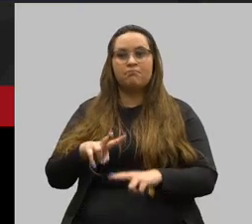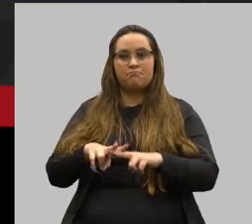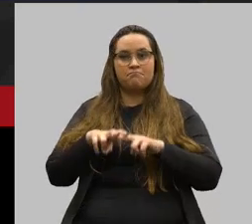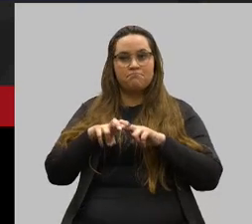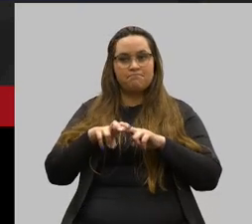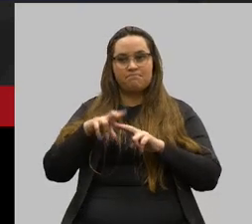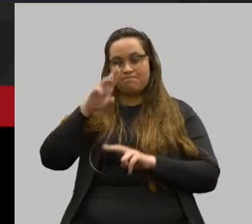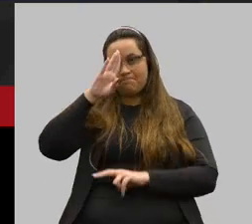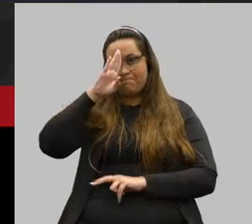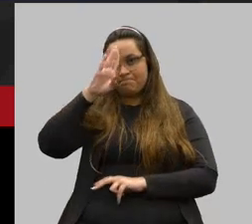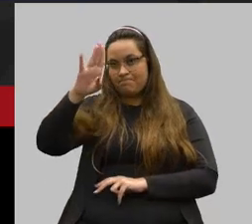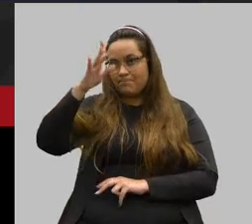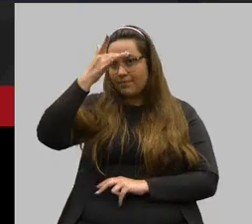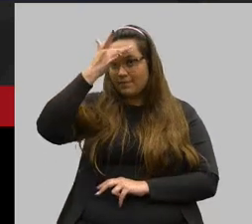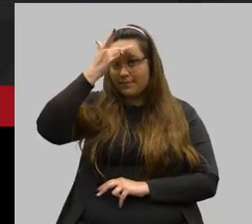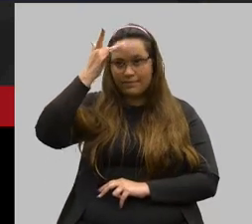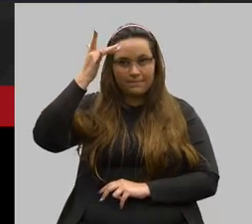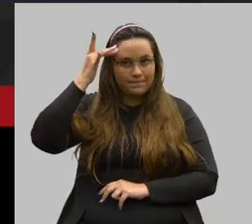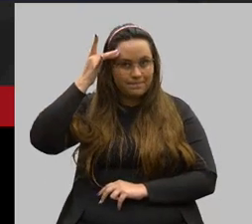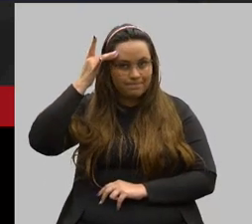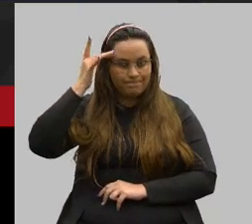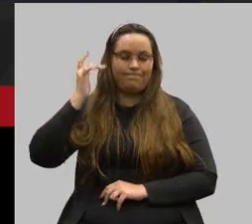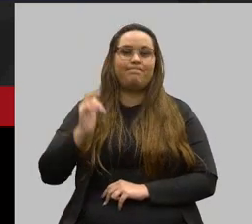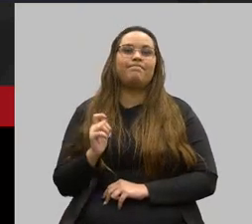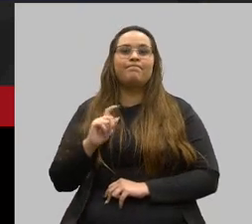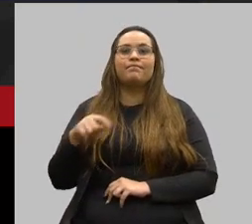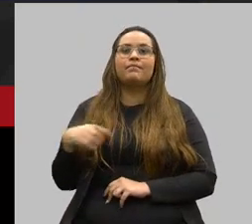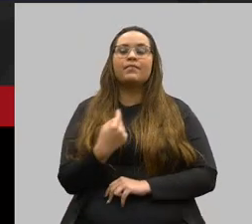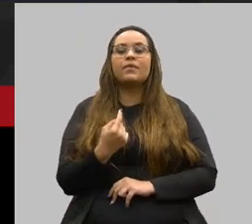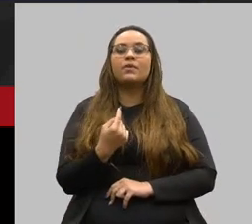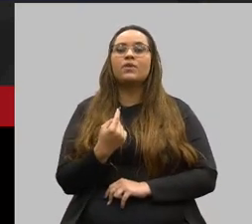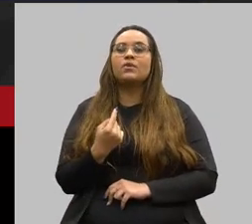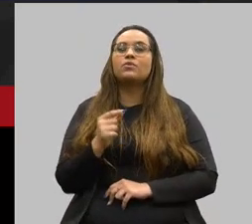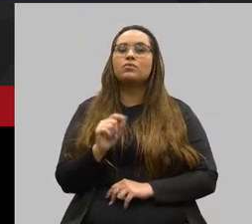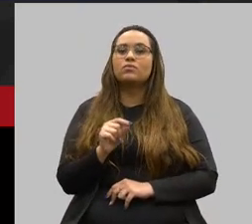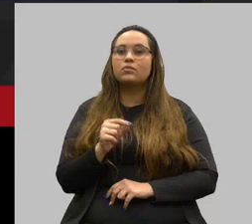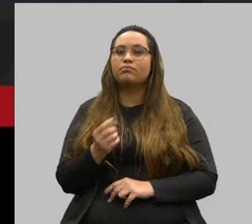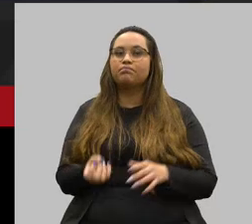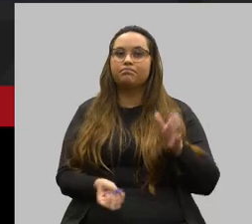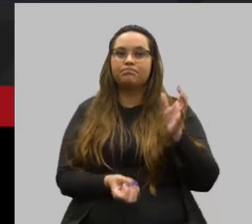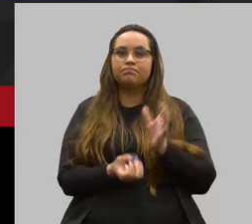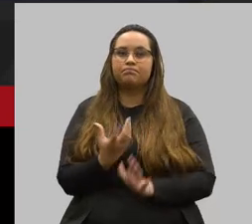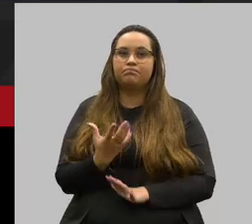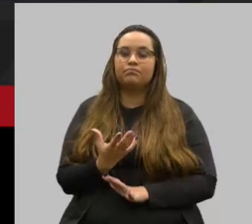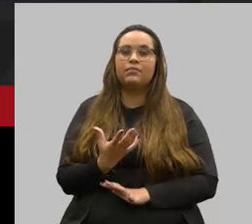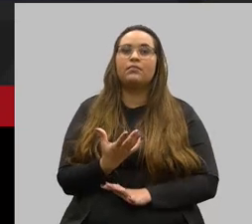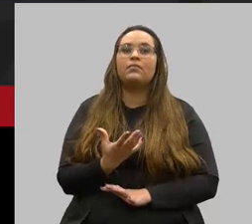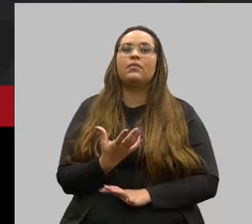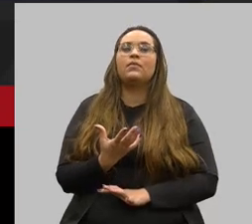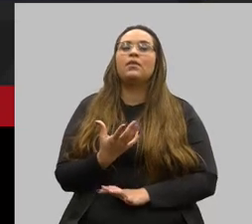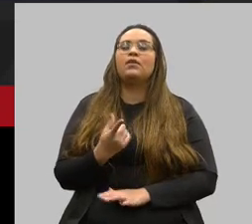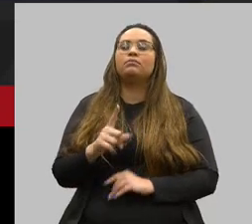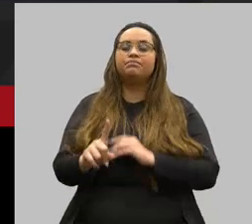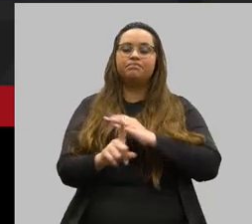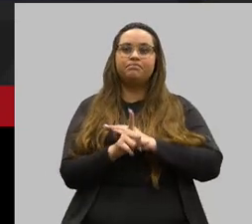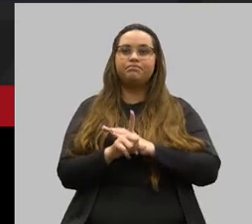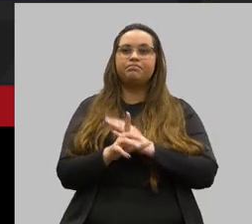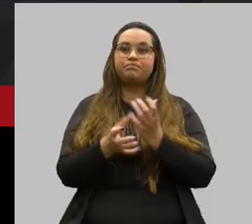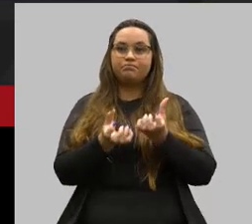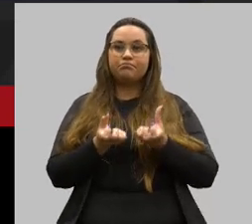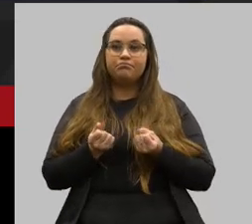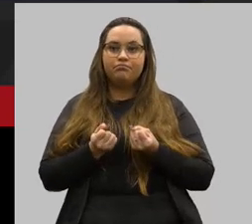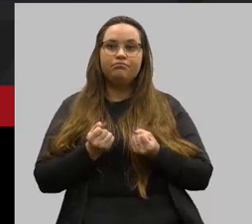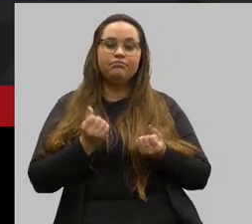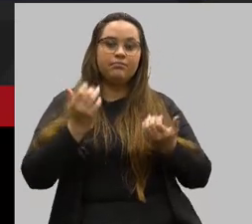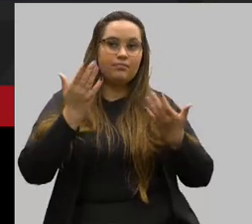eh nós instituímos o plantão psicológico que é um dispositivo de escuta psicológica gratuito no formato de plantão